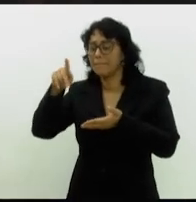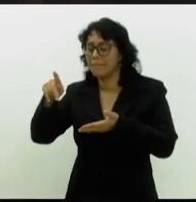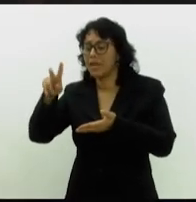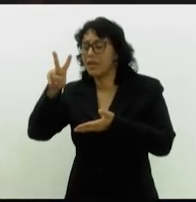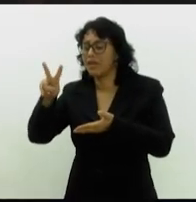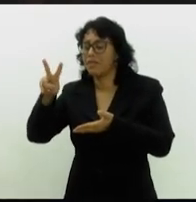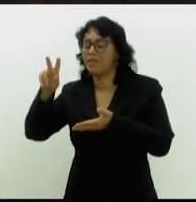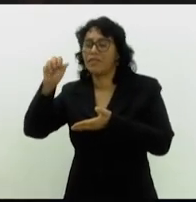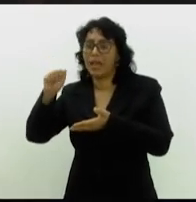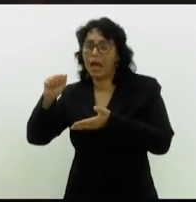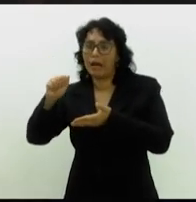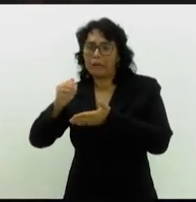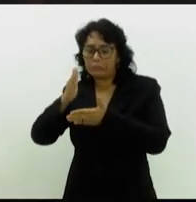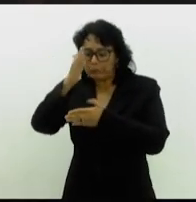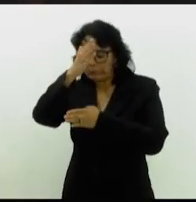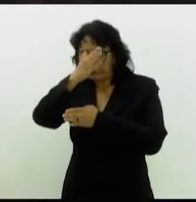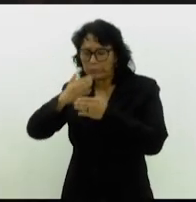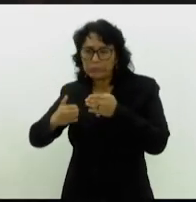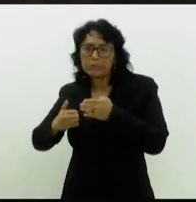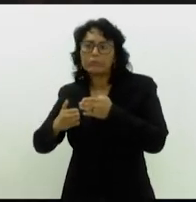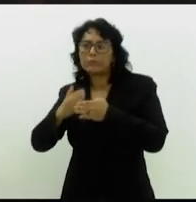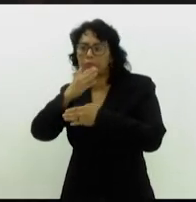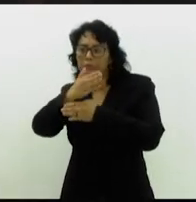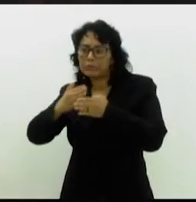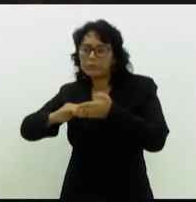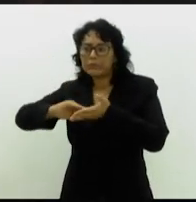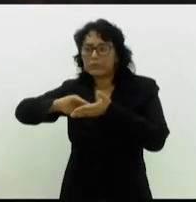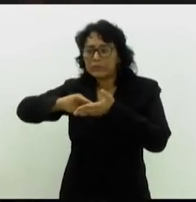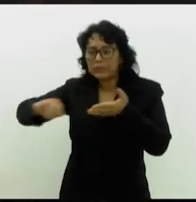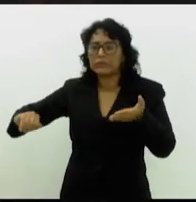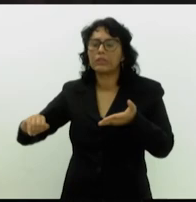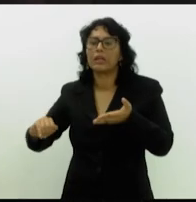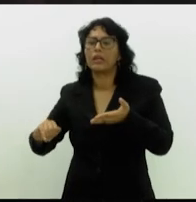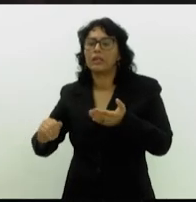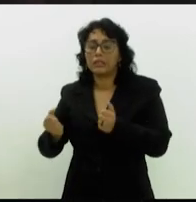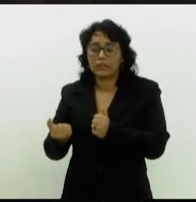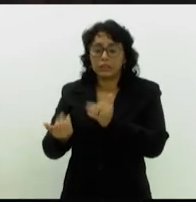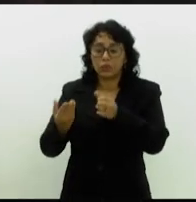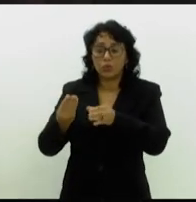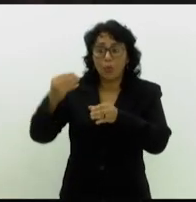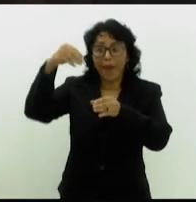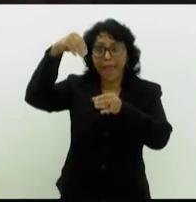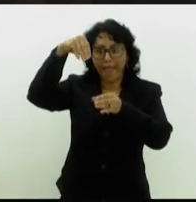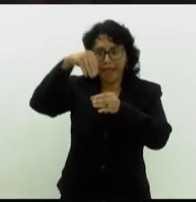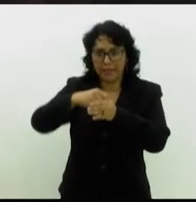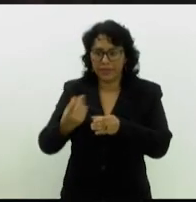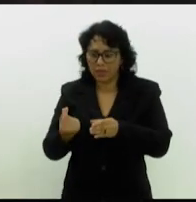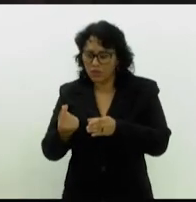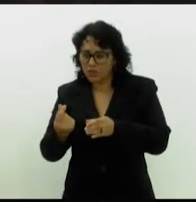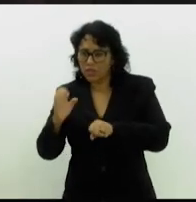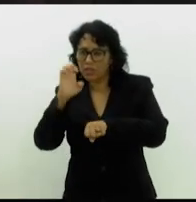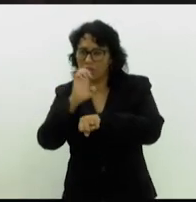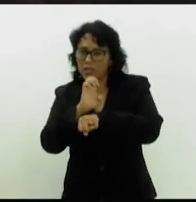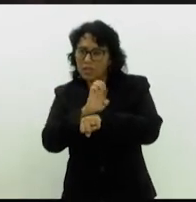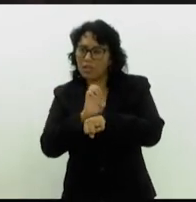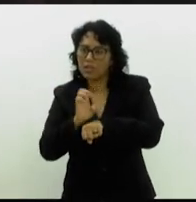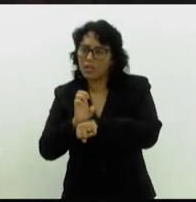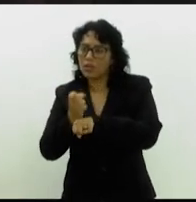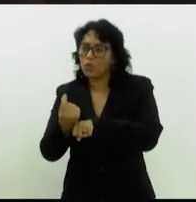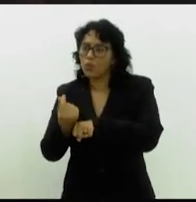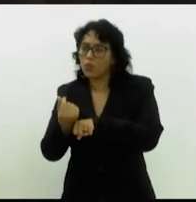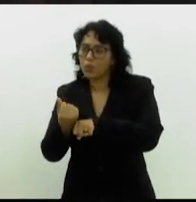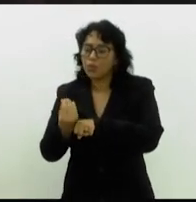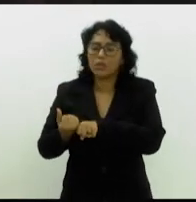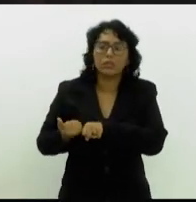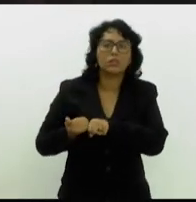bota R 600 milhões de reais por ano no cofre do Estado sendo 50% do estado 50% dos municípios que